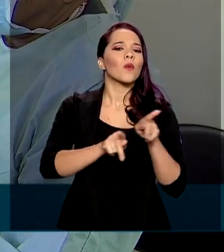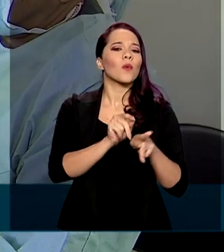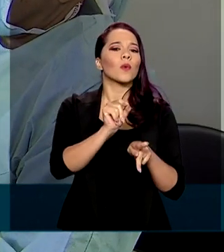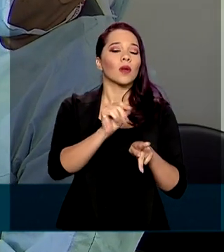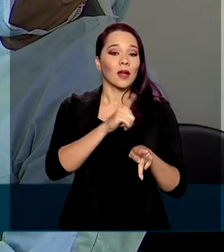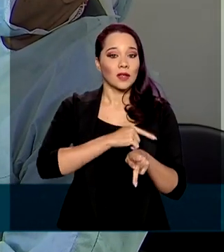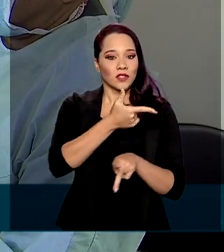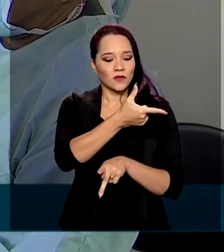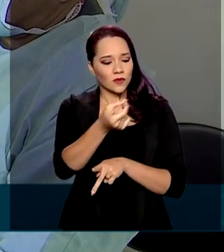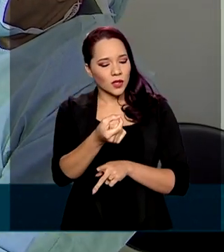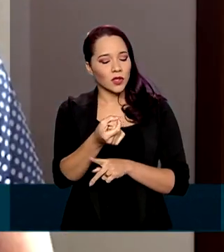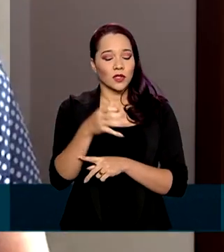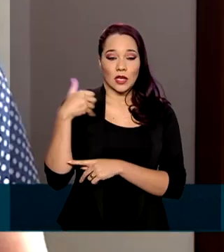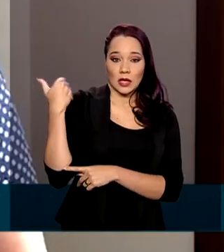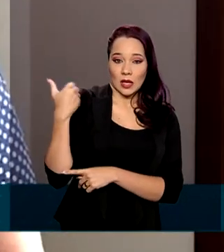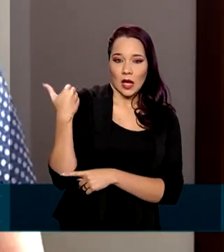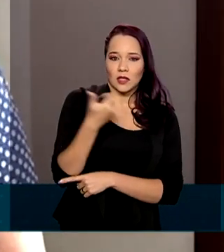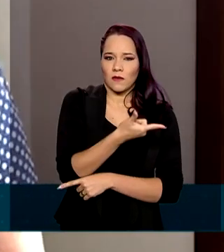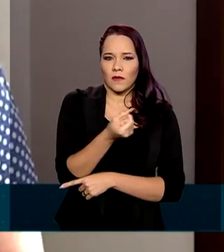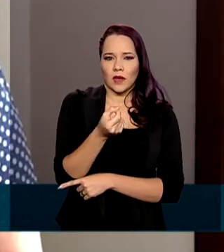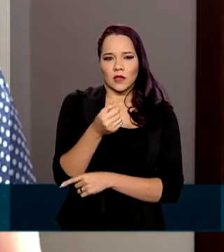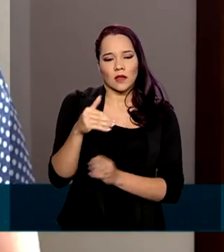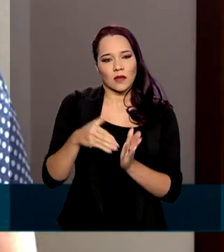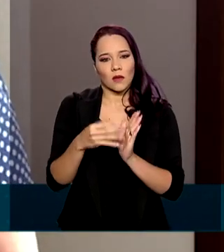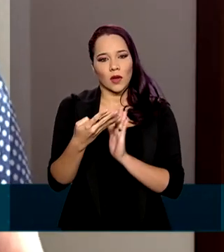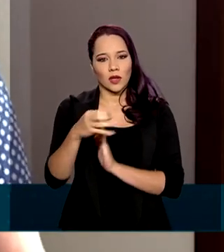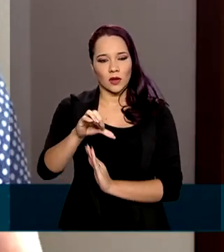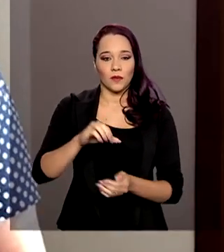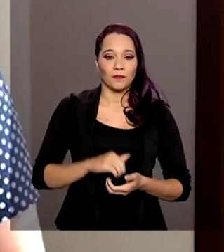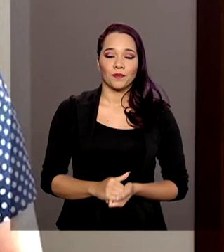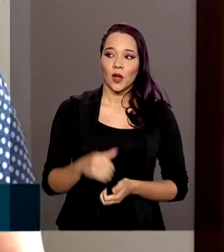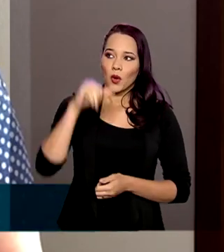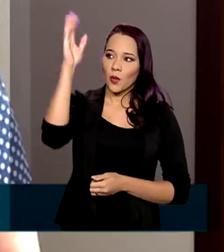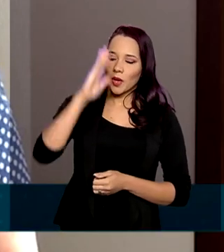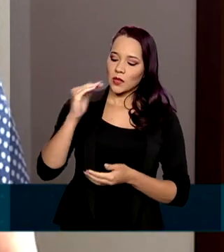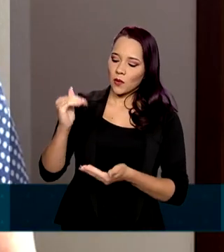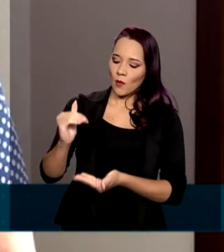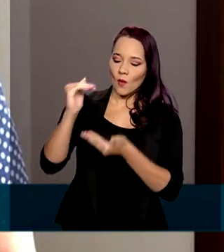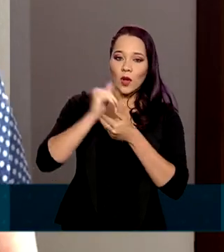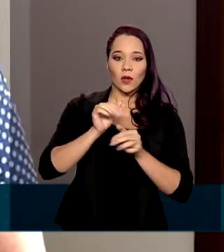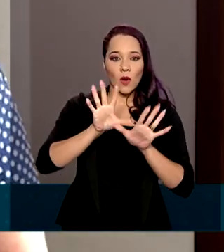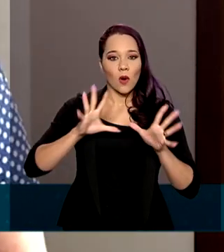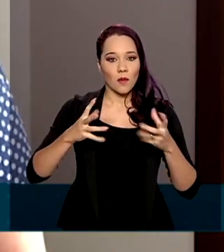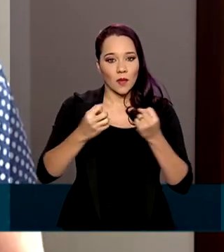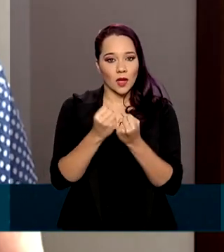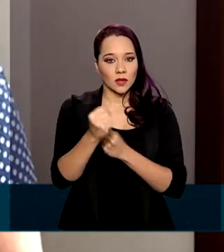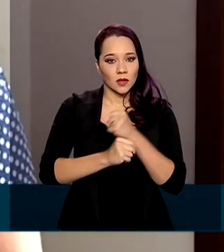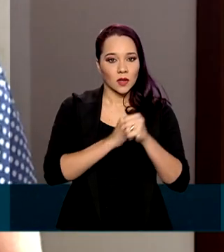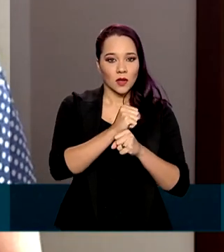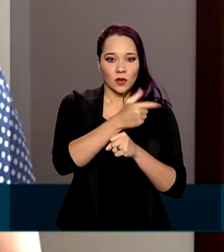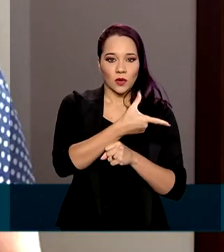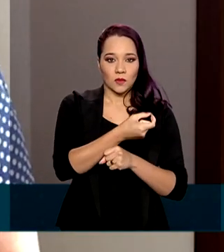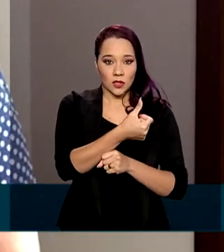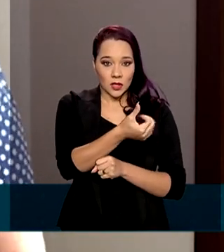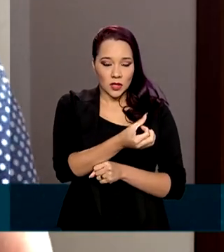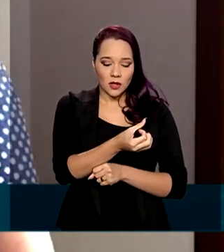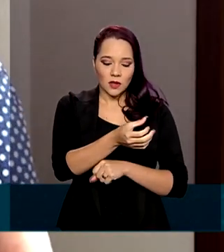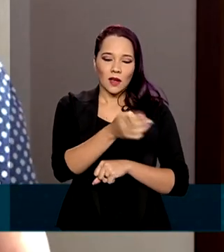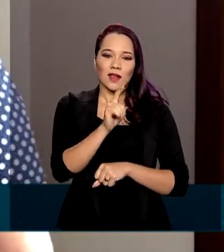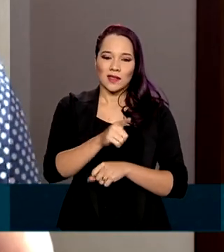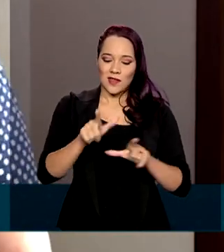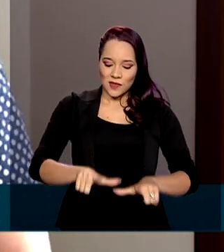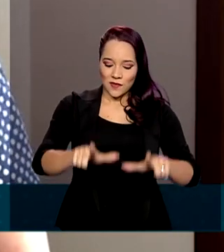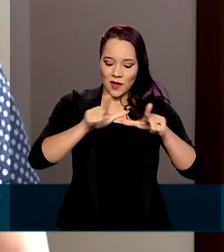a 49 anos. O Brasil chegou a receber da OMS, em 2016, o Certificado de País